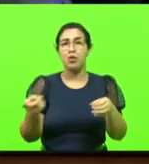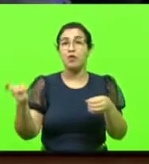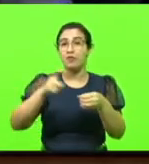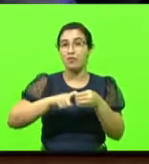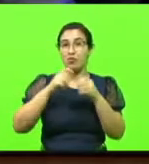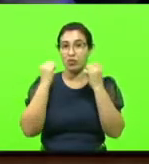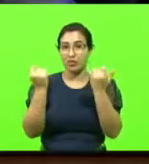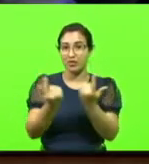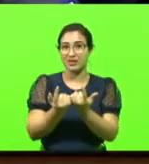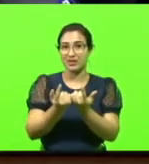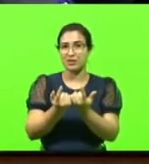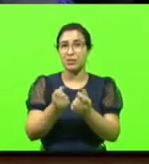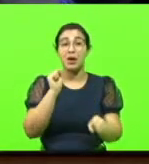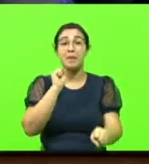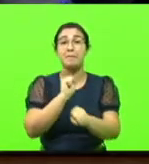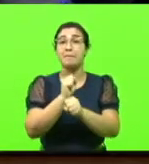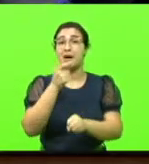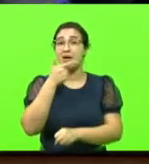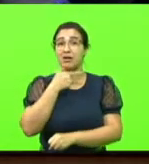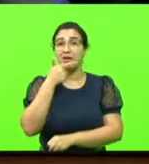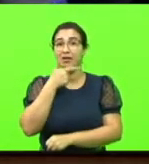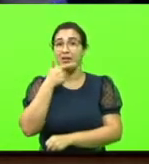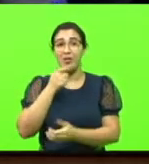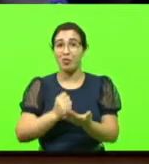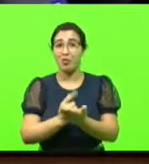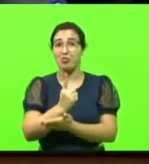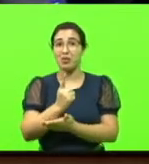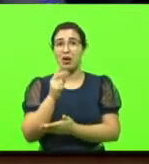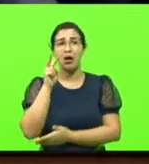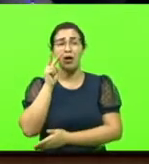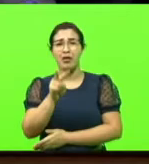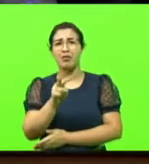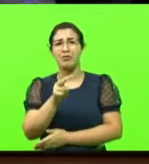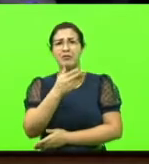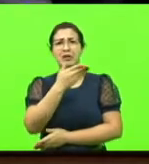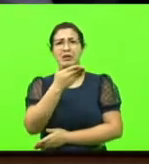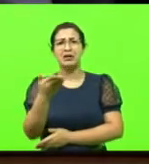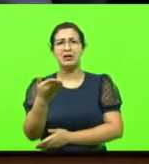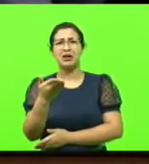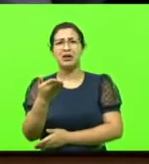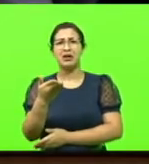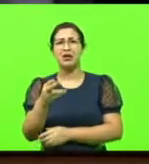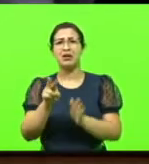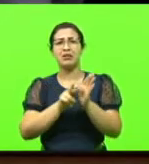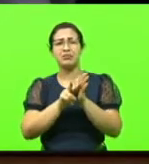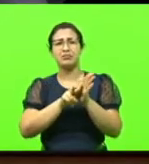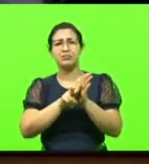veículo, parando ali para comprar um queijo, e eu vi a vigilância sanitária naquele local,